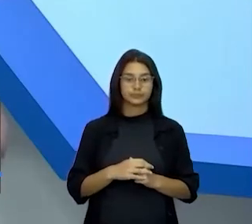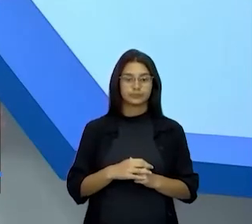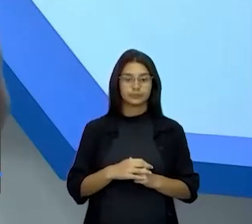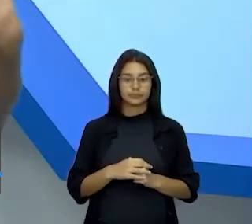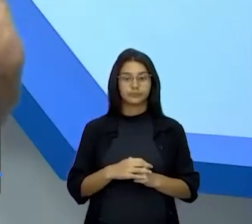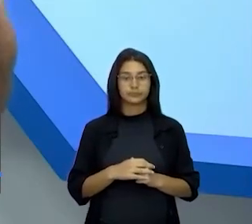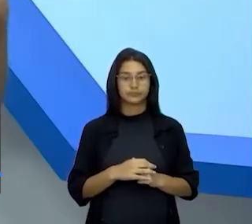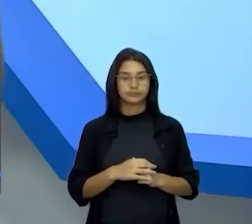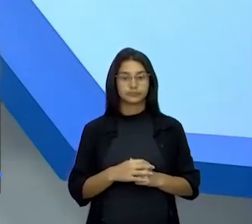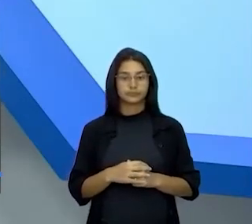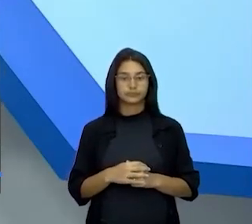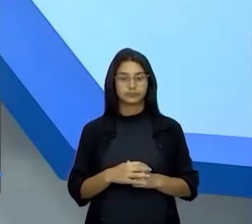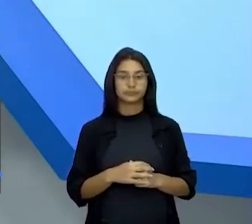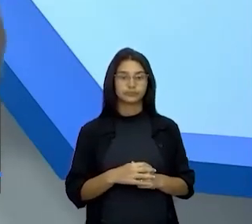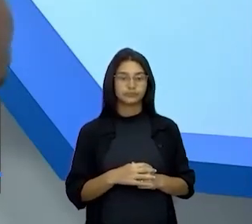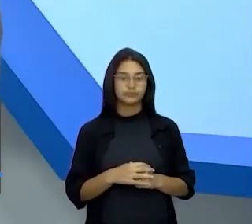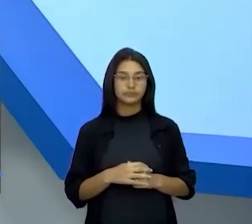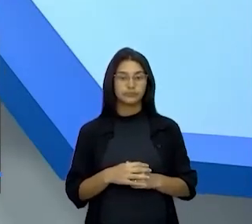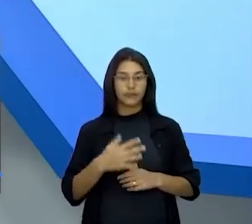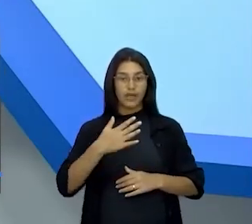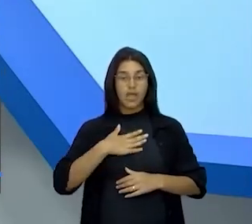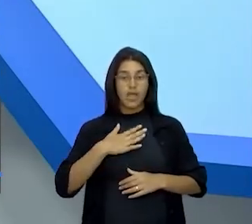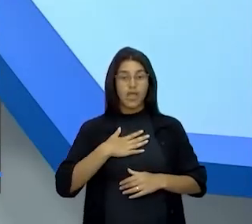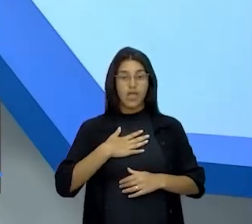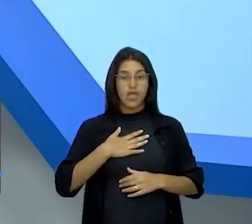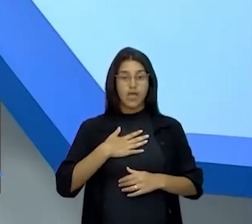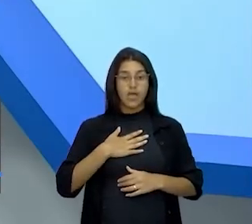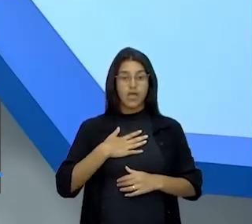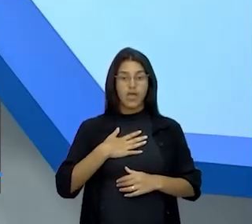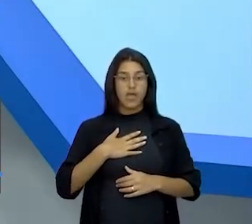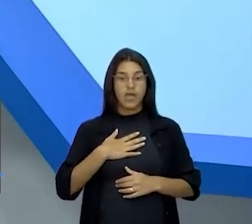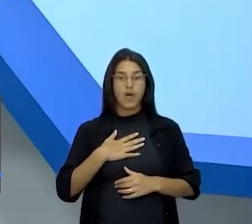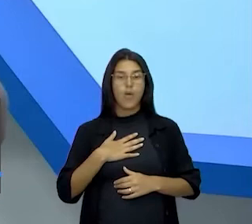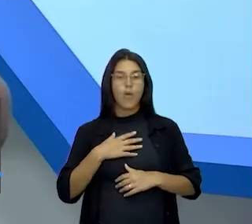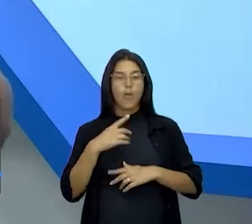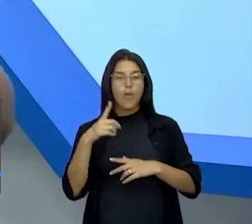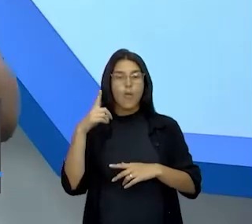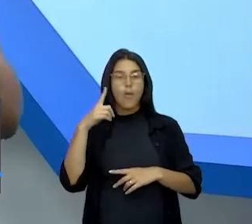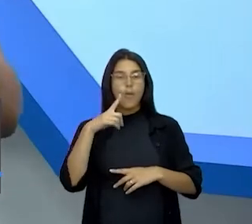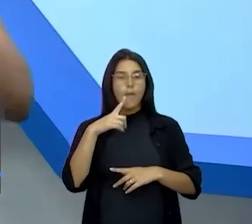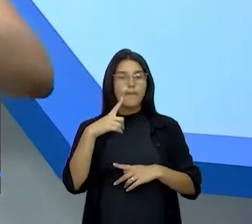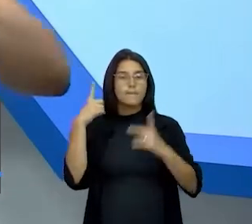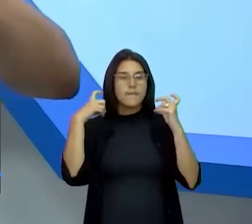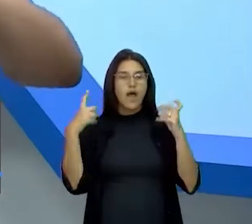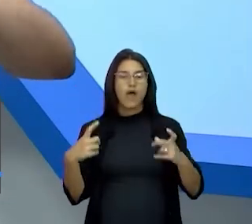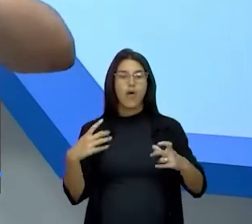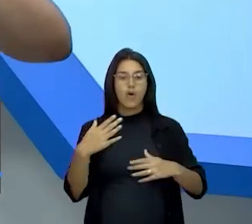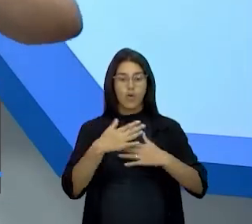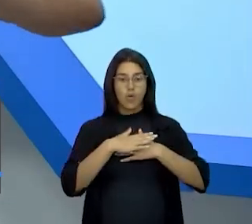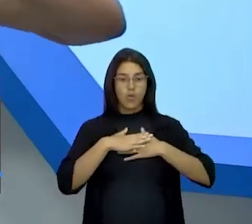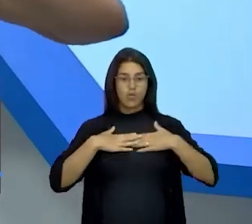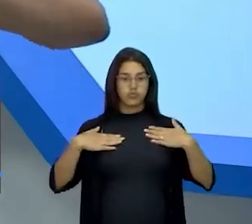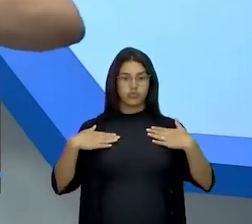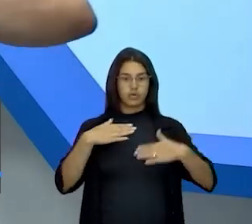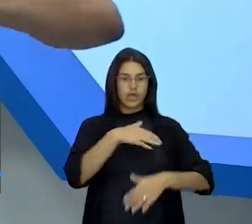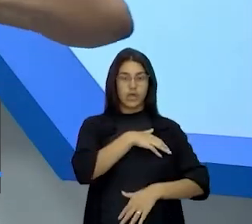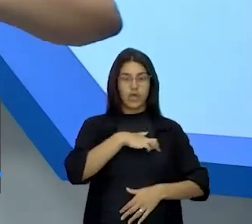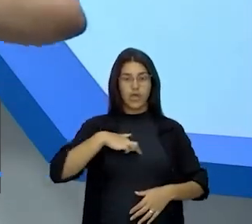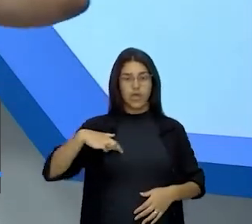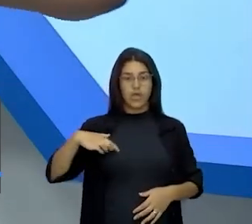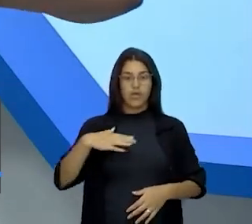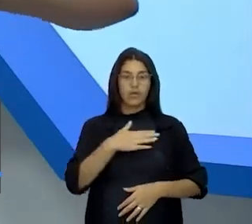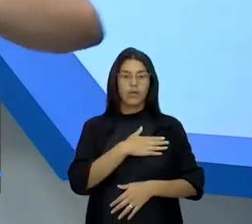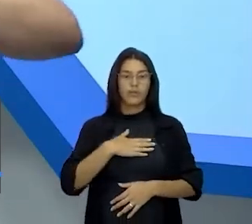o peito da pessoa fica arroxeado, né? Então, o tórax, né, falar mais claramente,